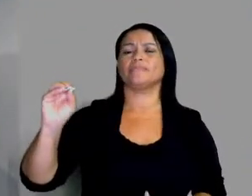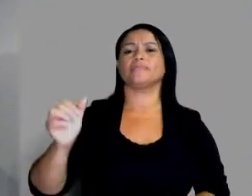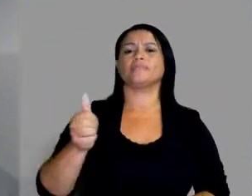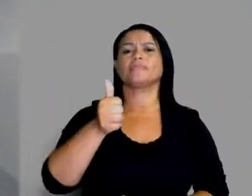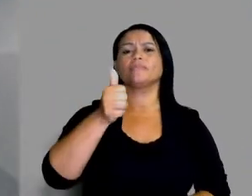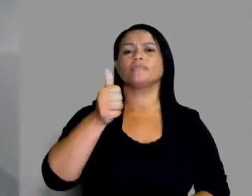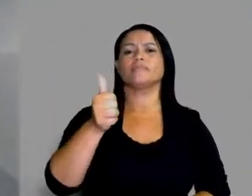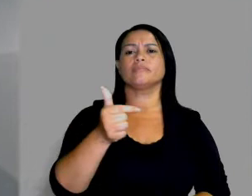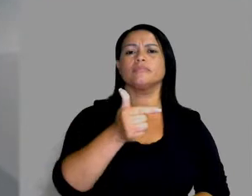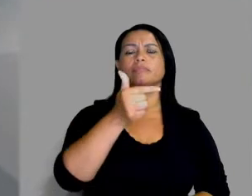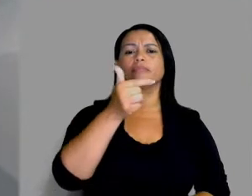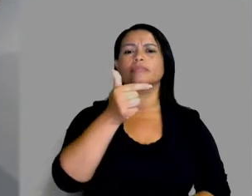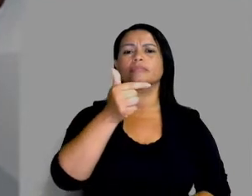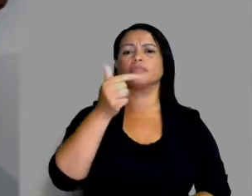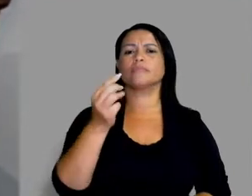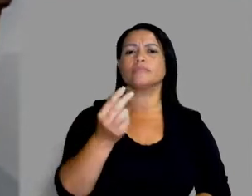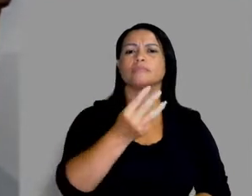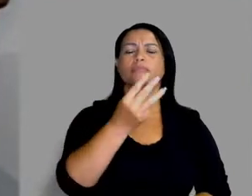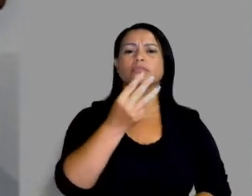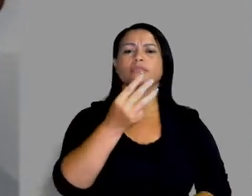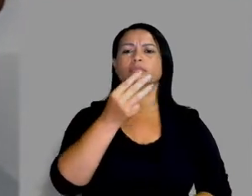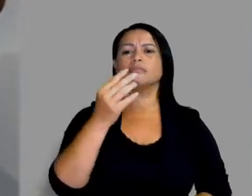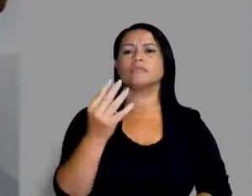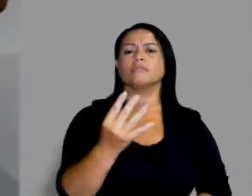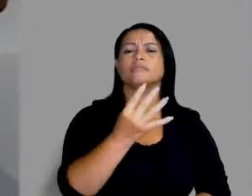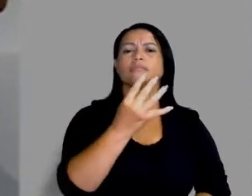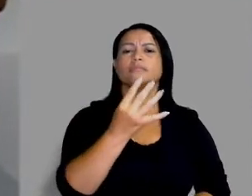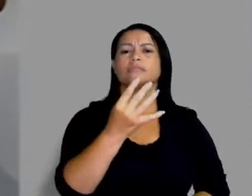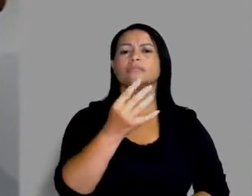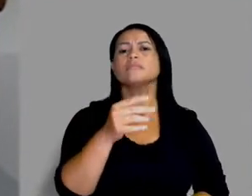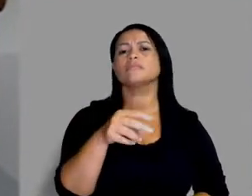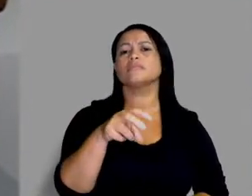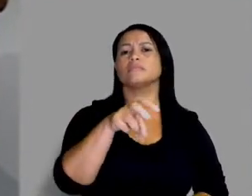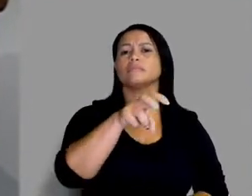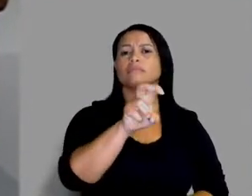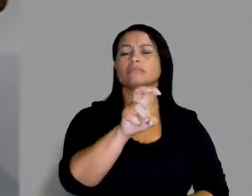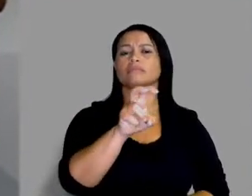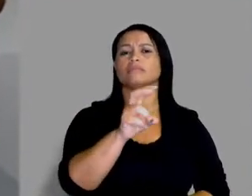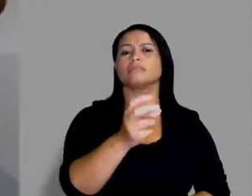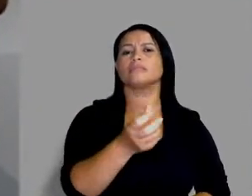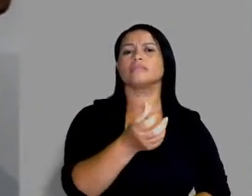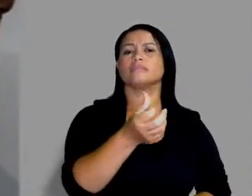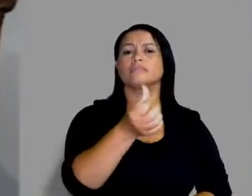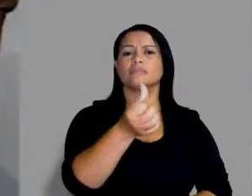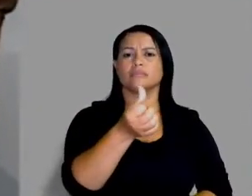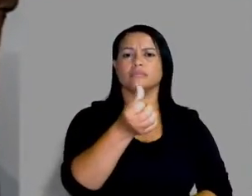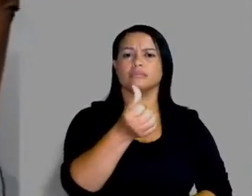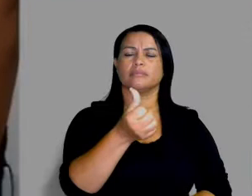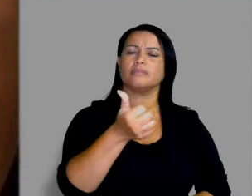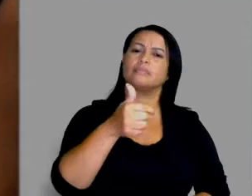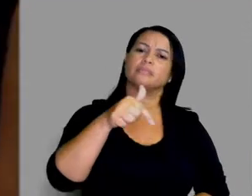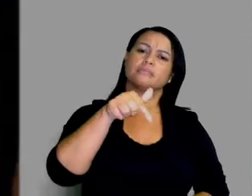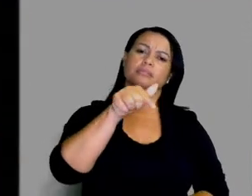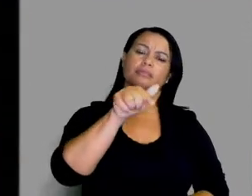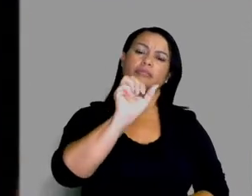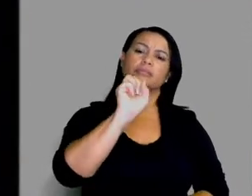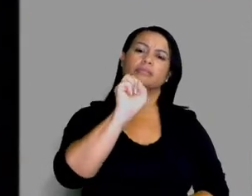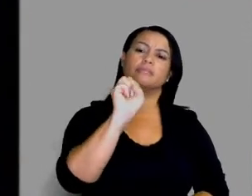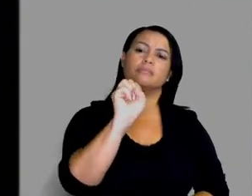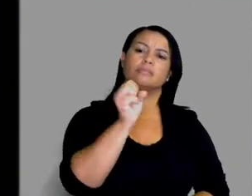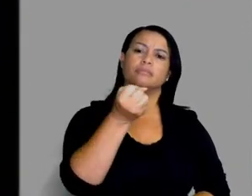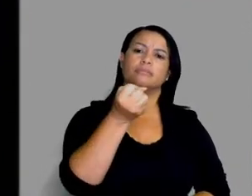0, 1, 2, 3, 4, 5,